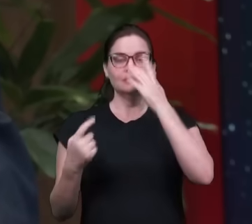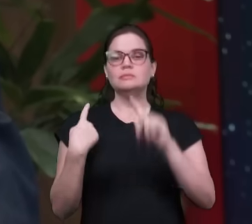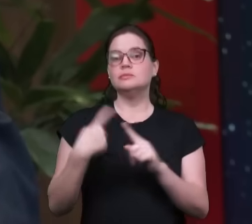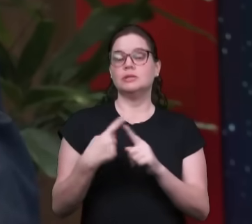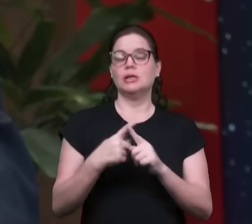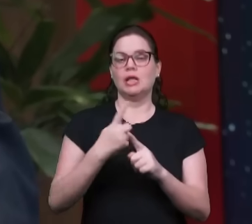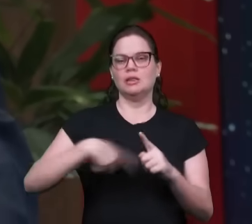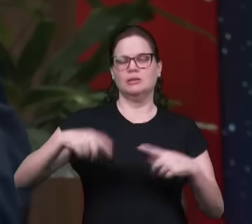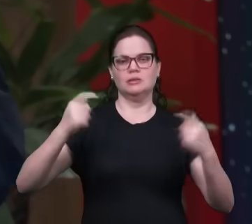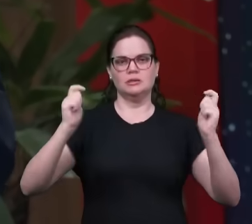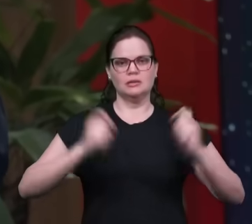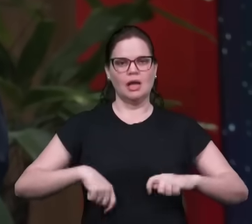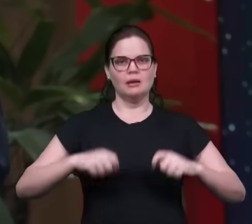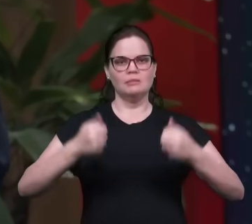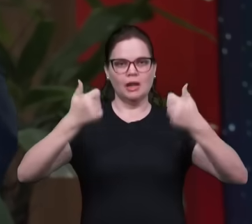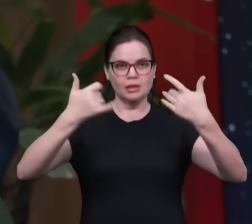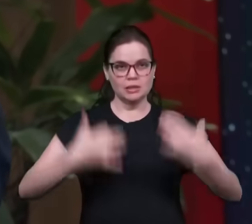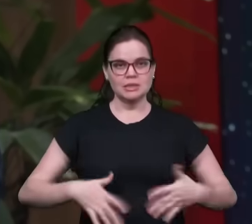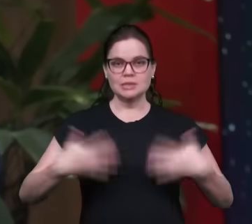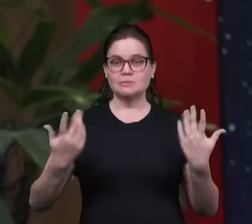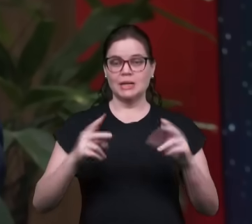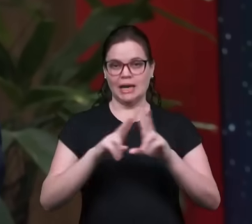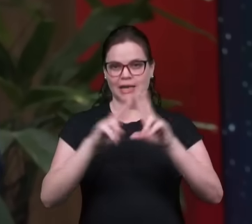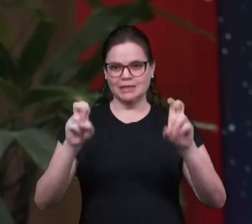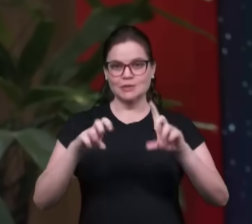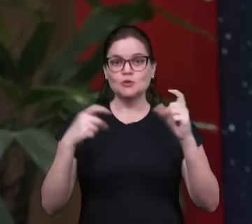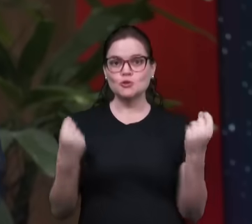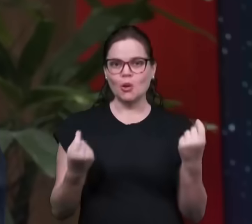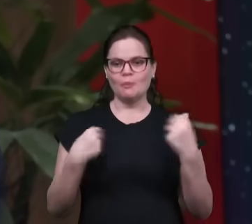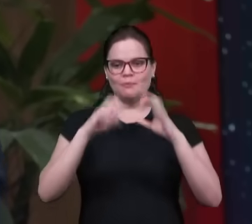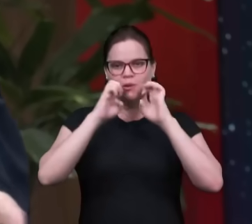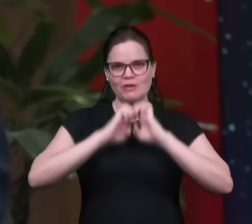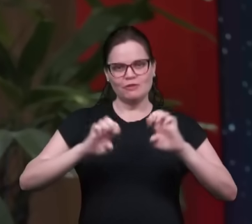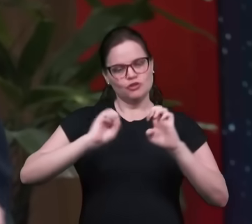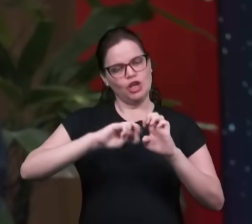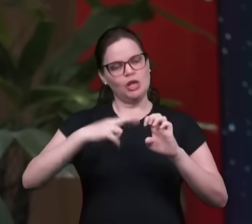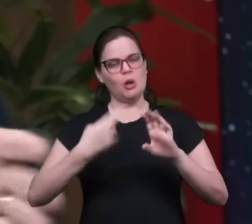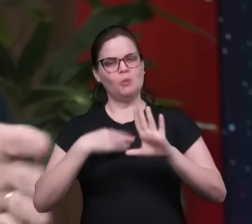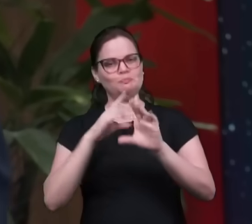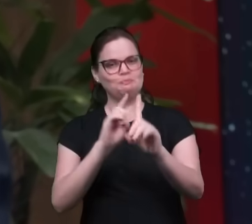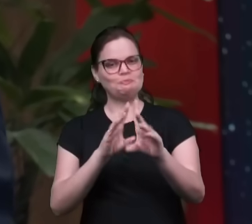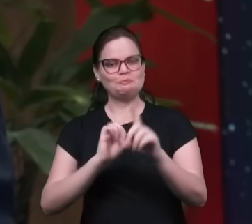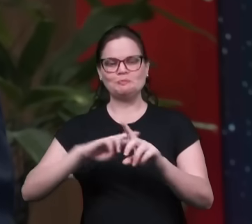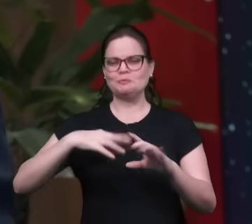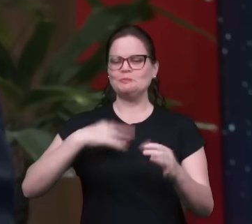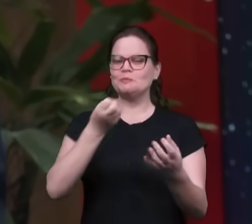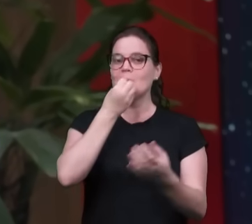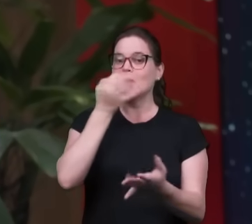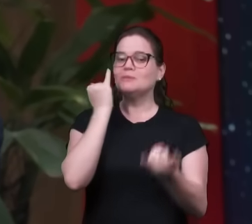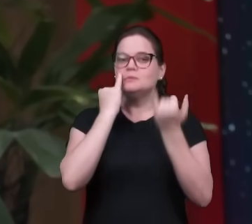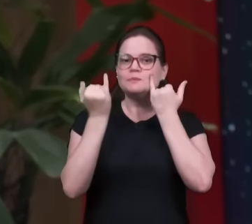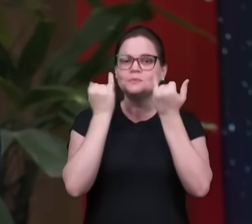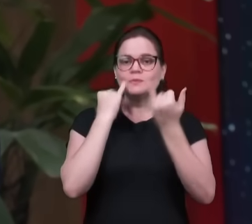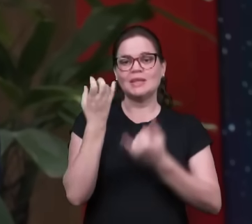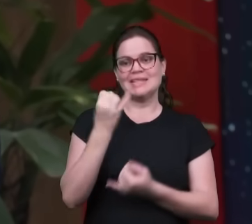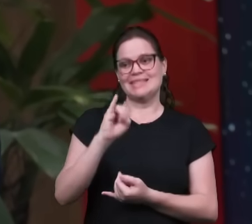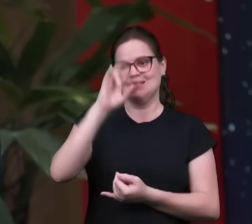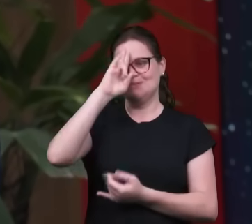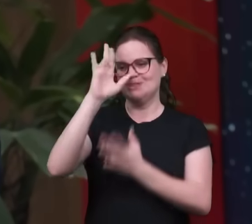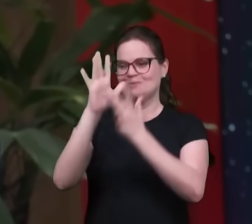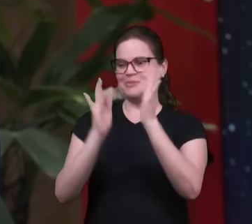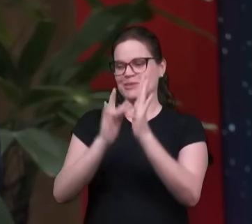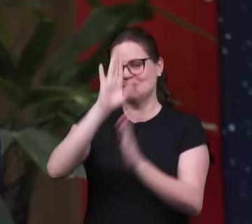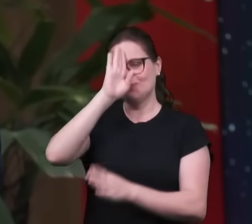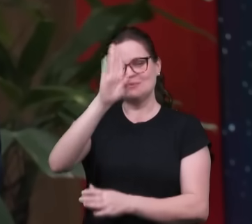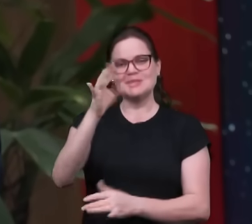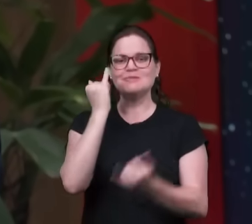do Evangelho eterno se Jesus for o centro, se ele for o autor e consumador da nossa fé, né? E está lá presente na vida do homem,